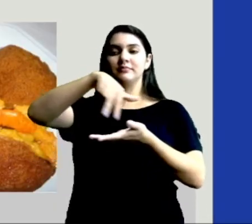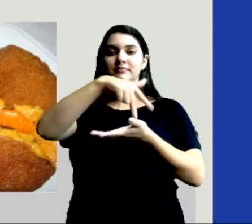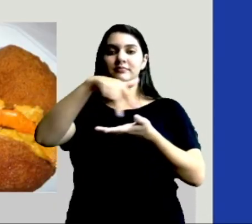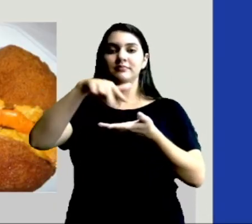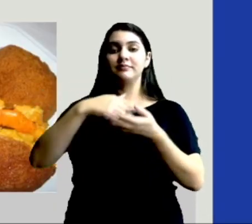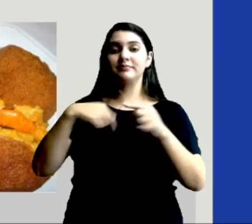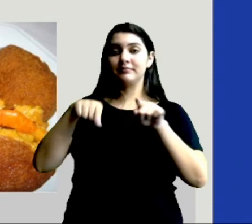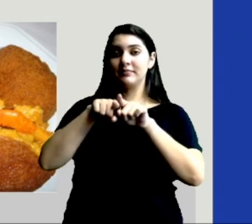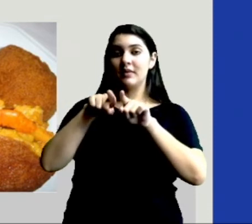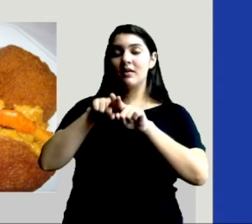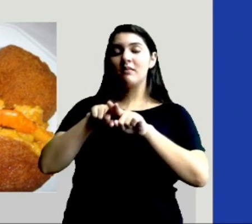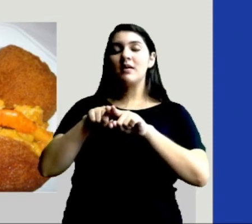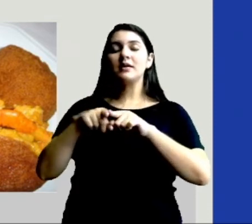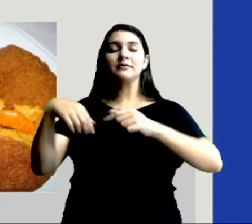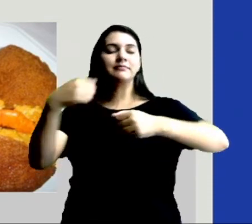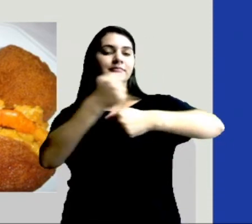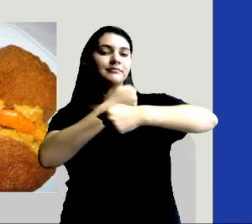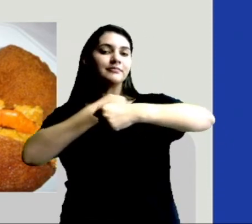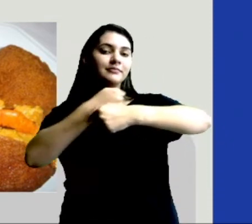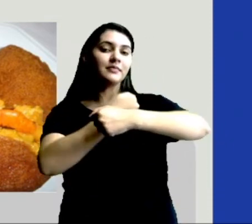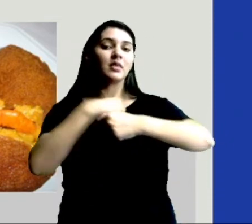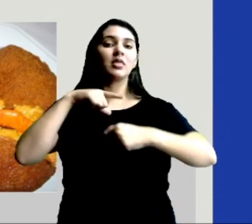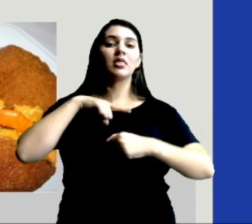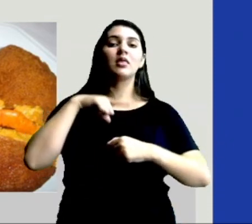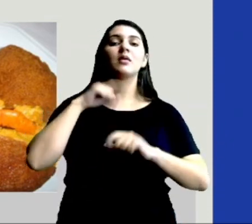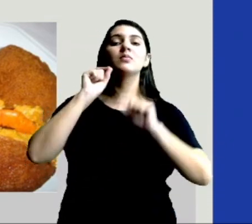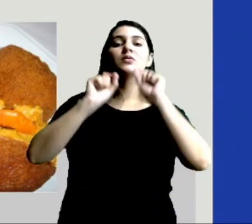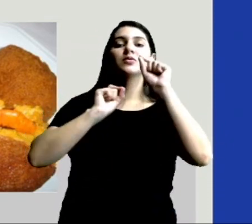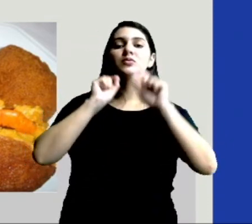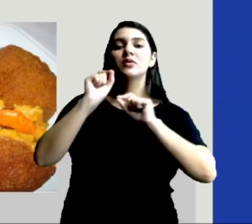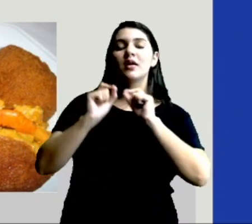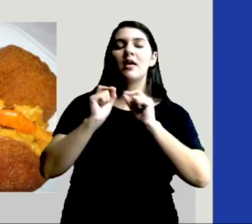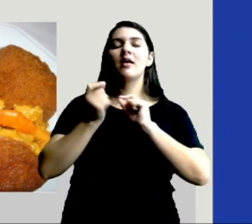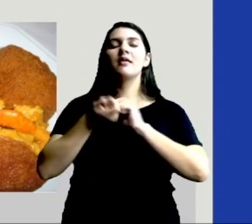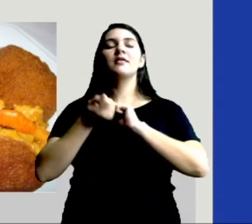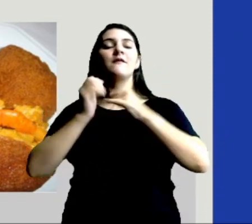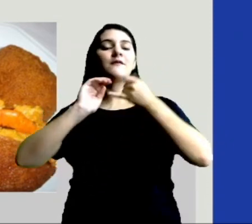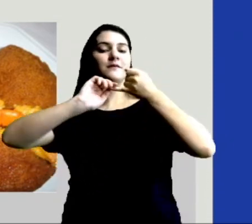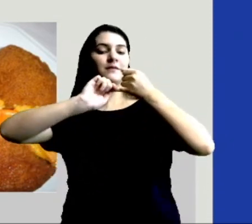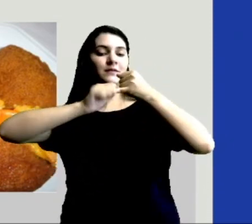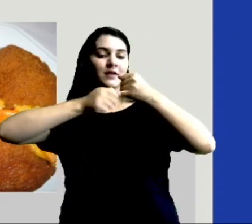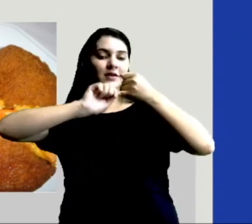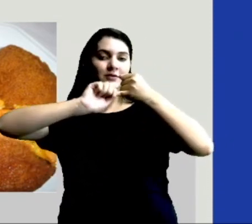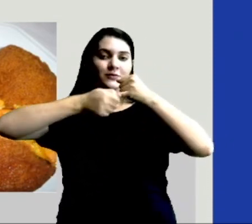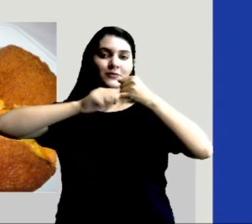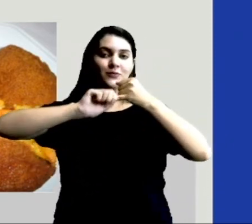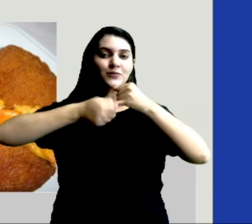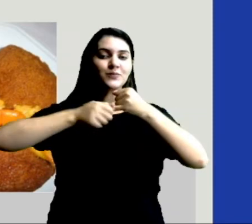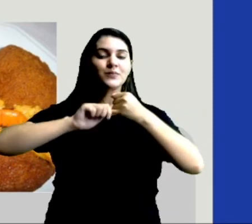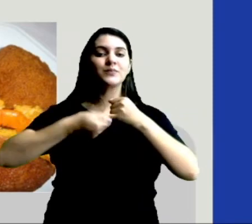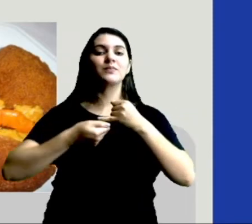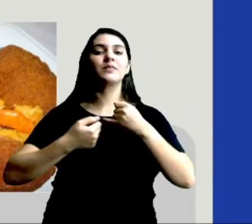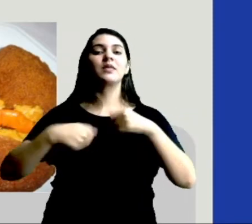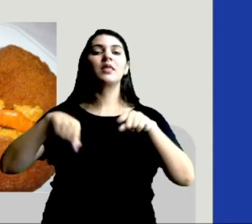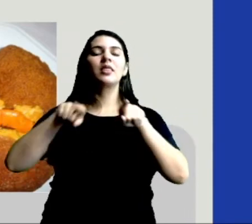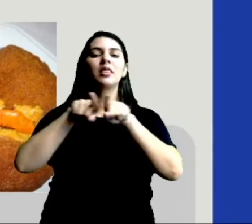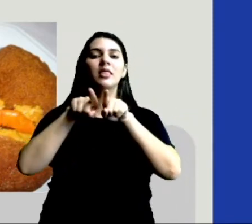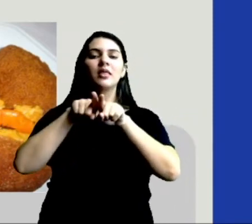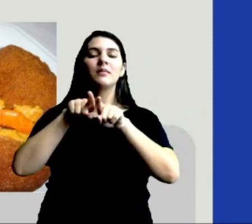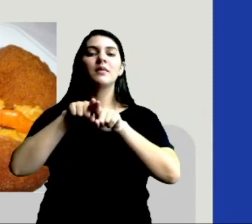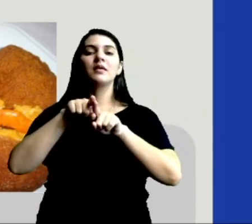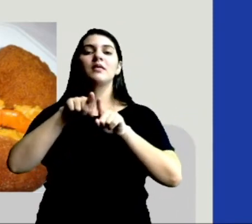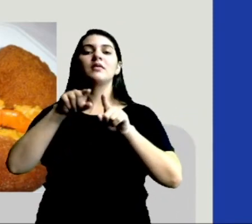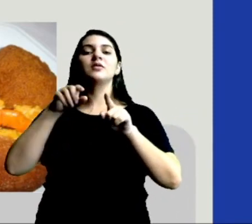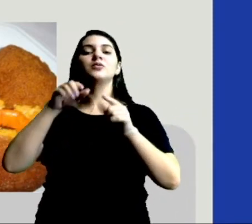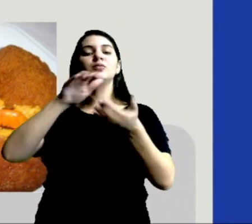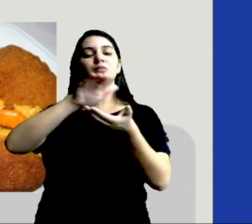Na culinária também temos aí herança da feijoada, né? Temos aí o nosso